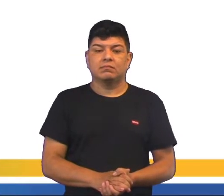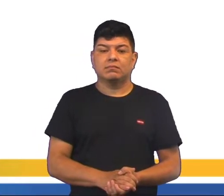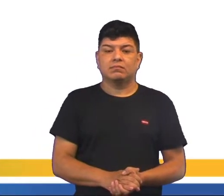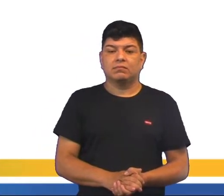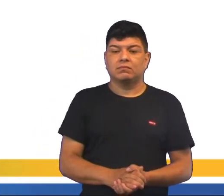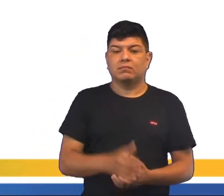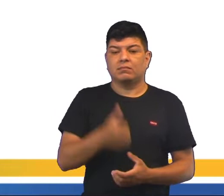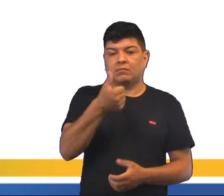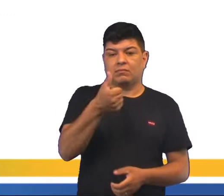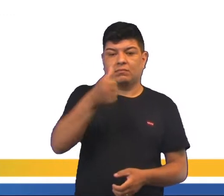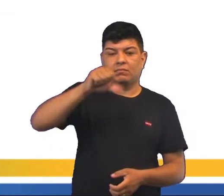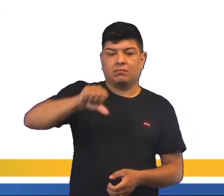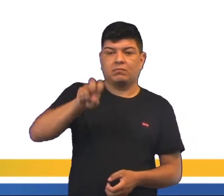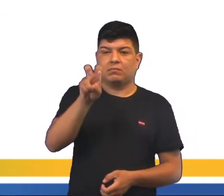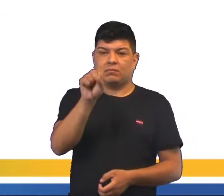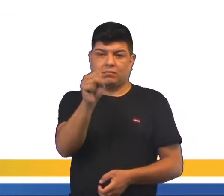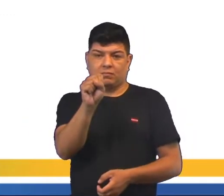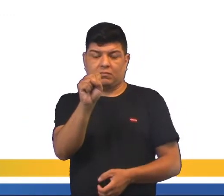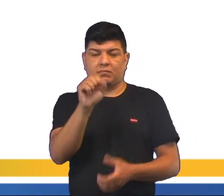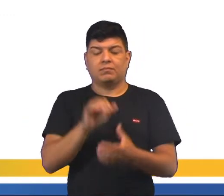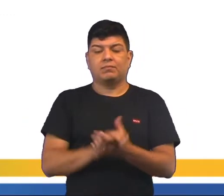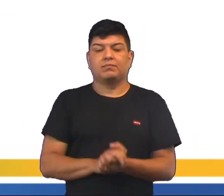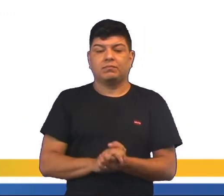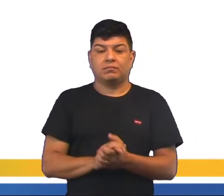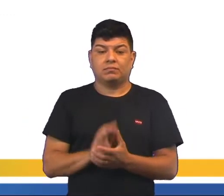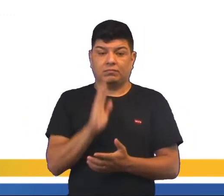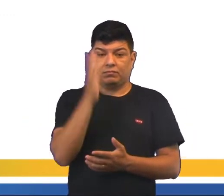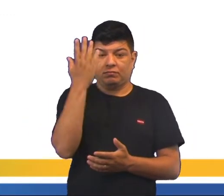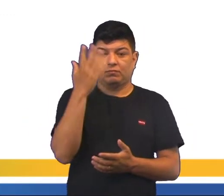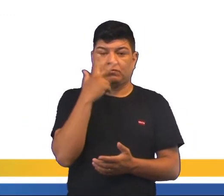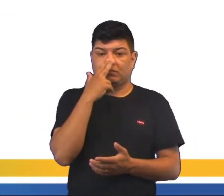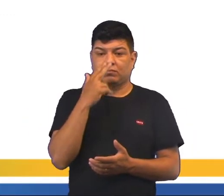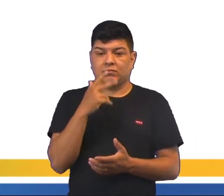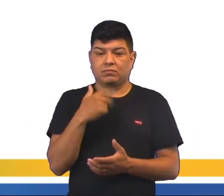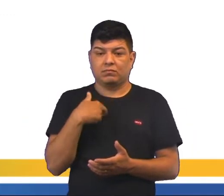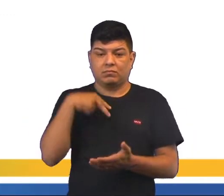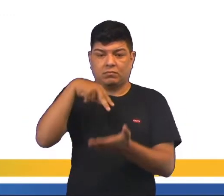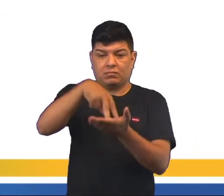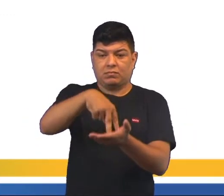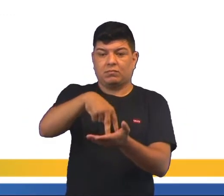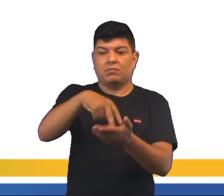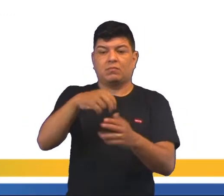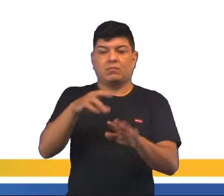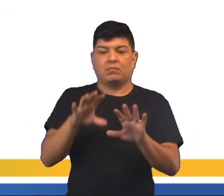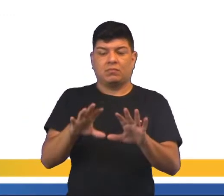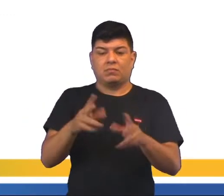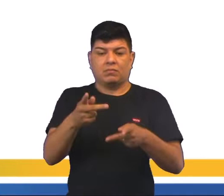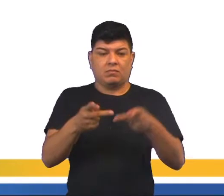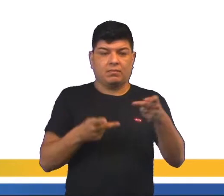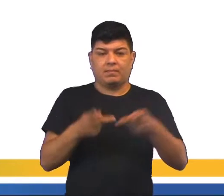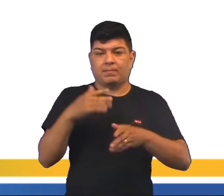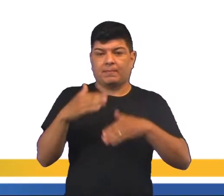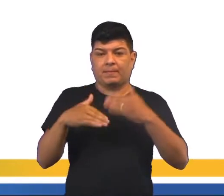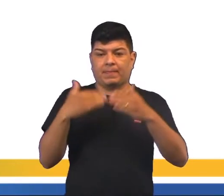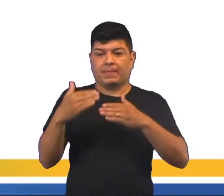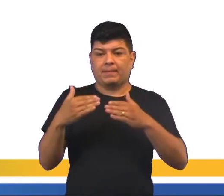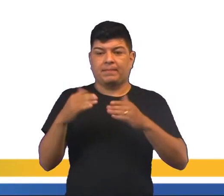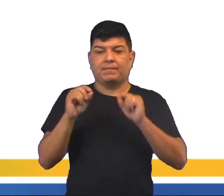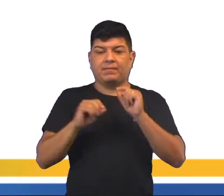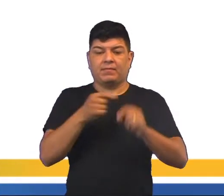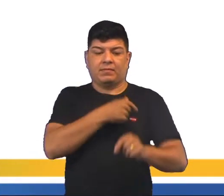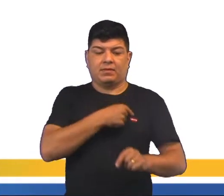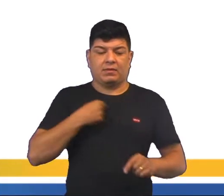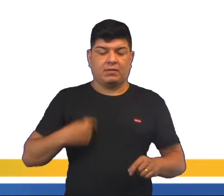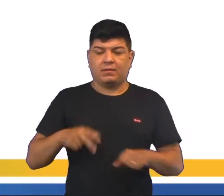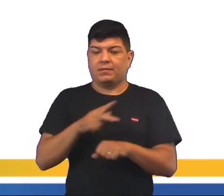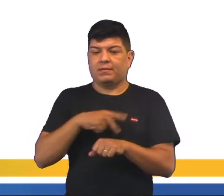Em 1958, né, ocorre o grande salto para a frente, né? Um plano de desenvolvimento que ia tornar a